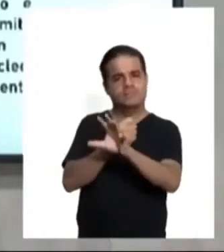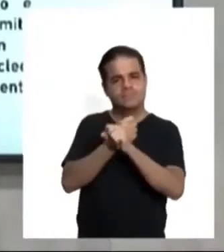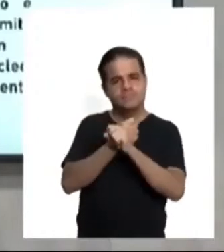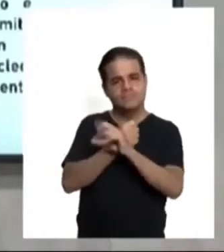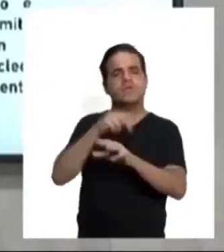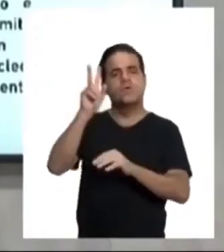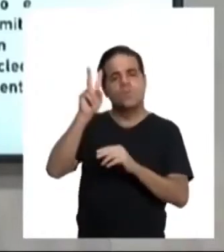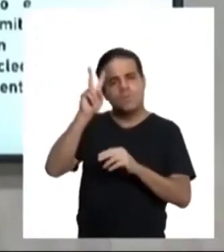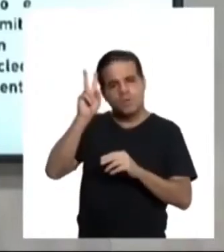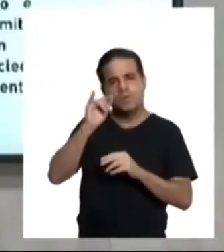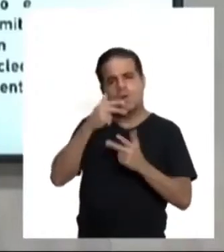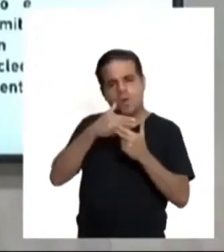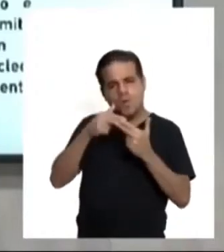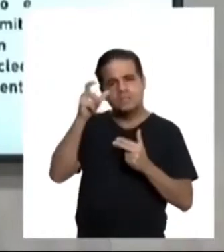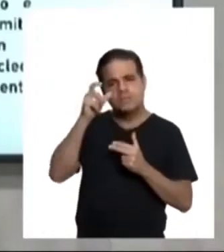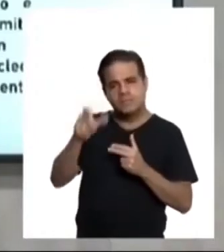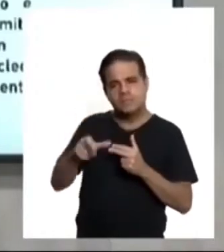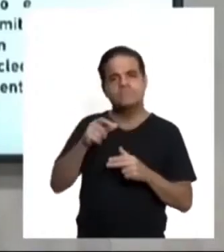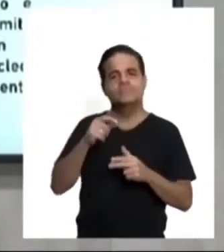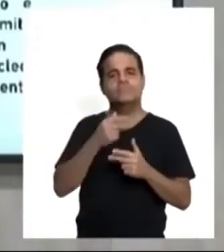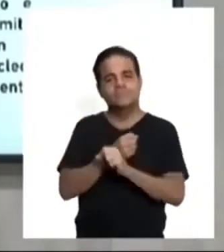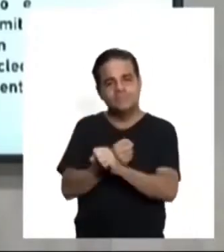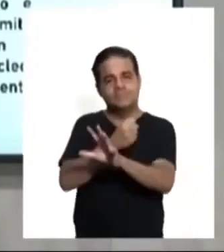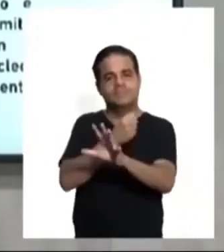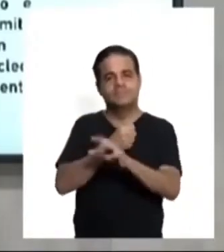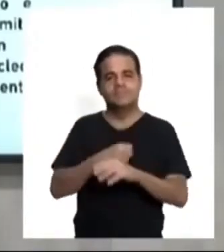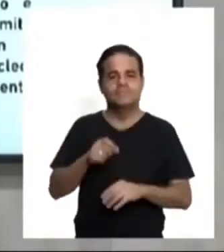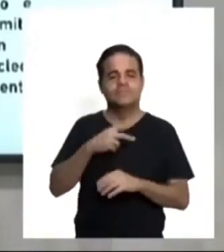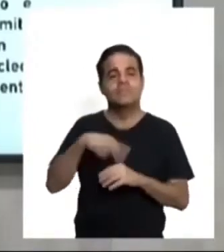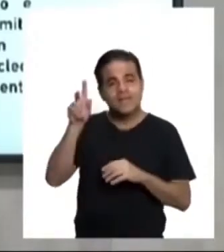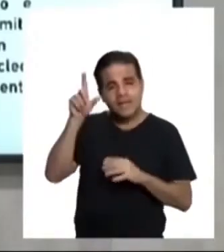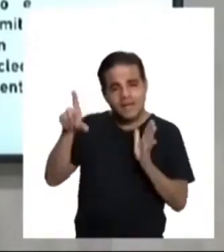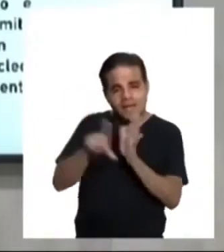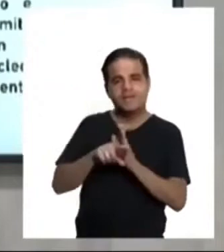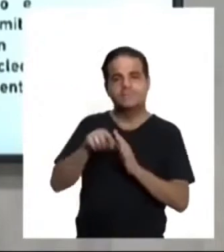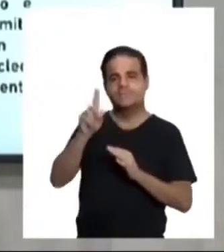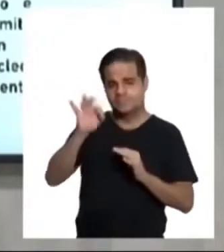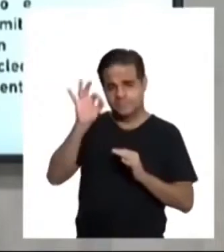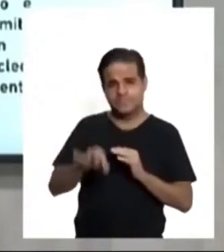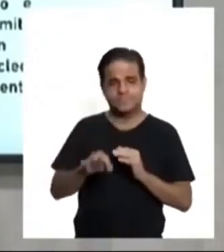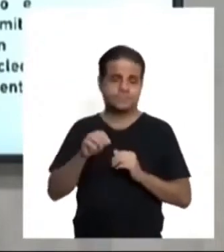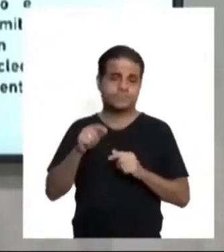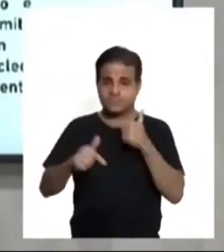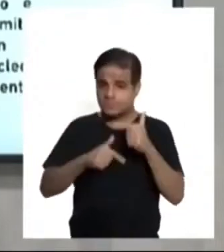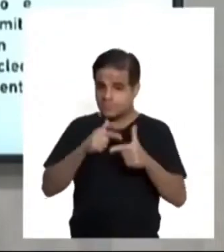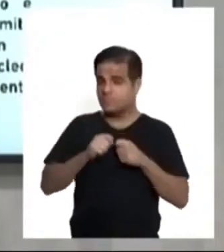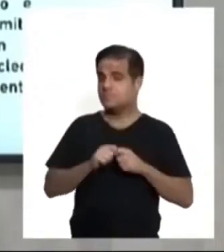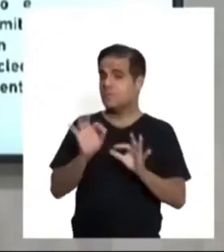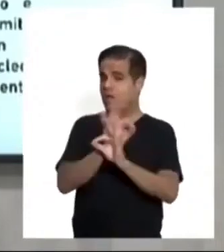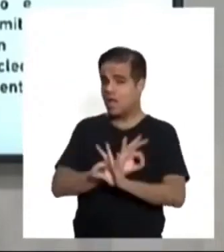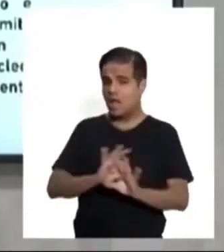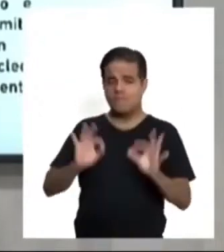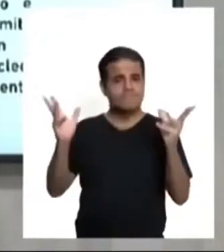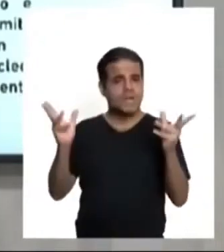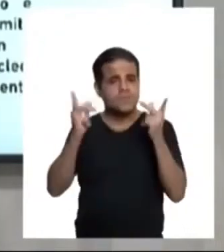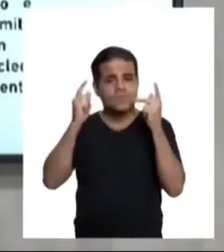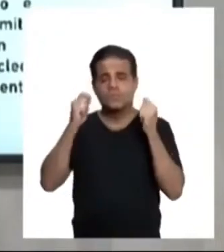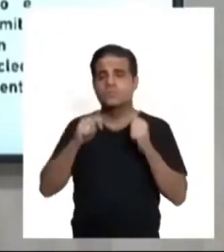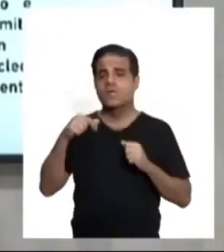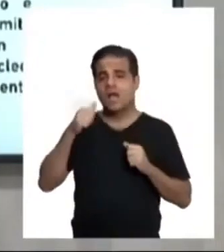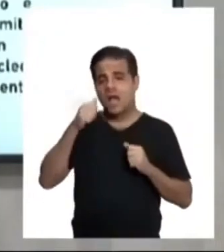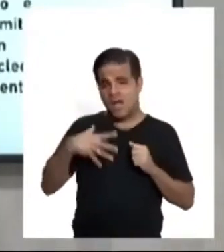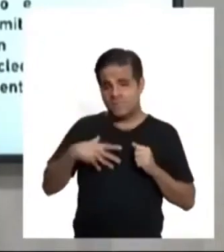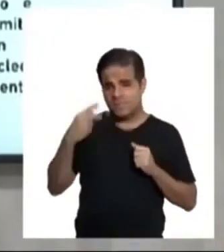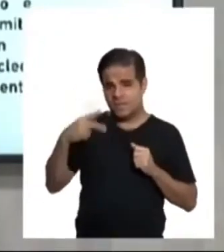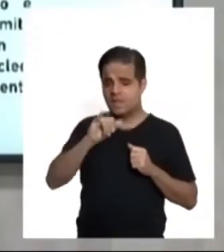que eu queria que você soubesse é que ela, além de ter feito um trabalho maravilhoso de radioatividade, a filha